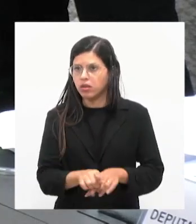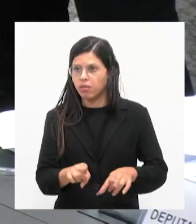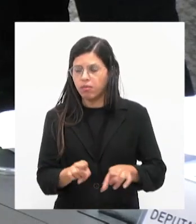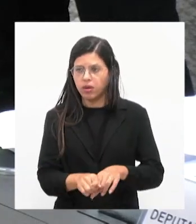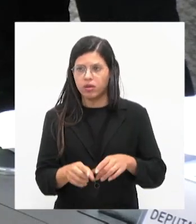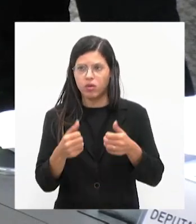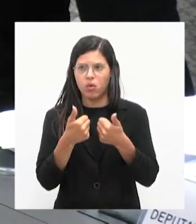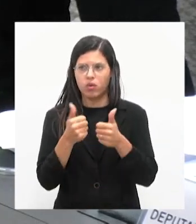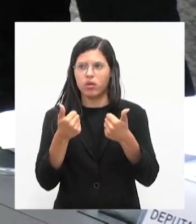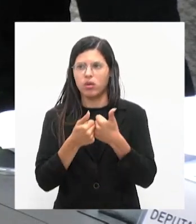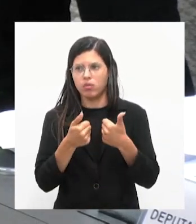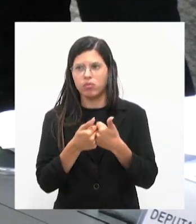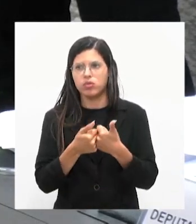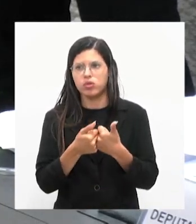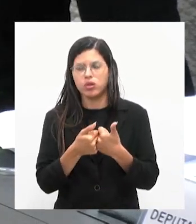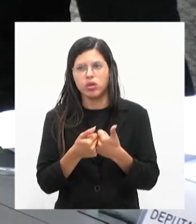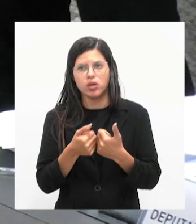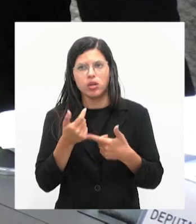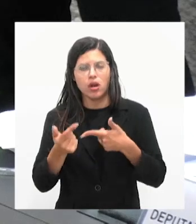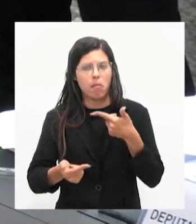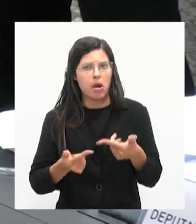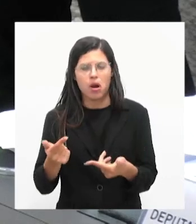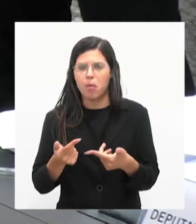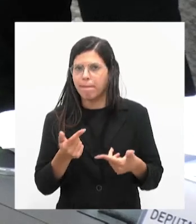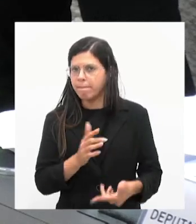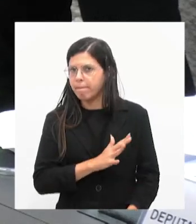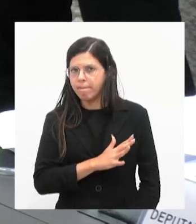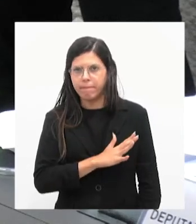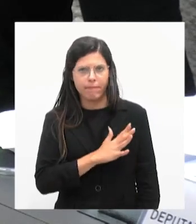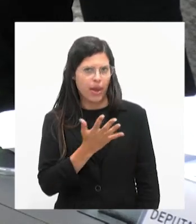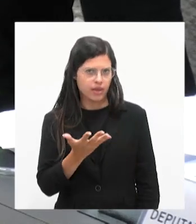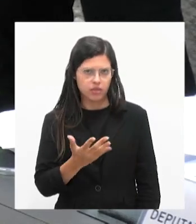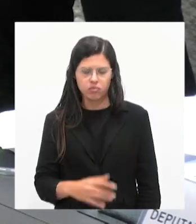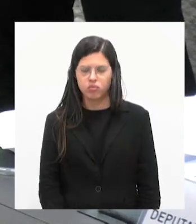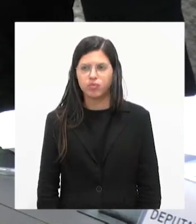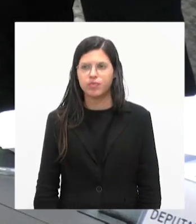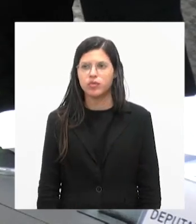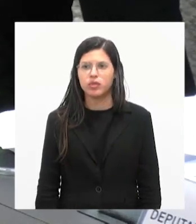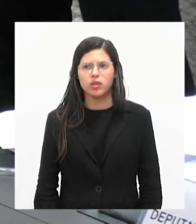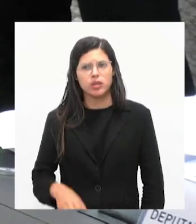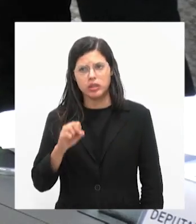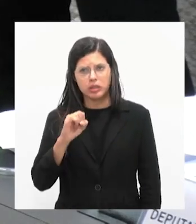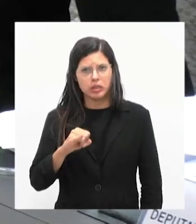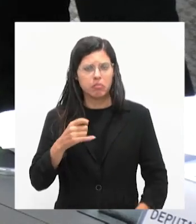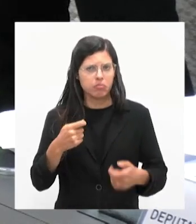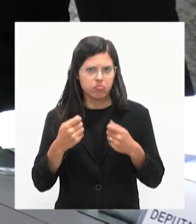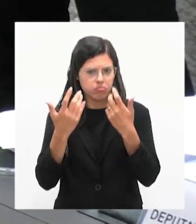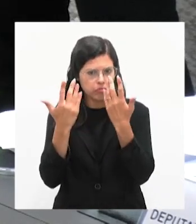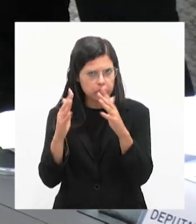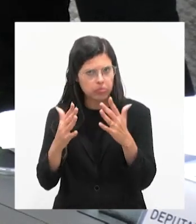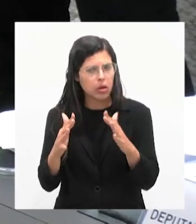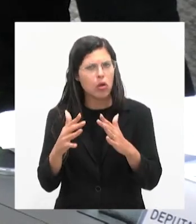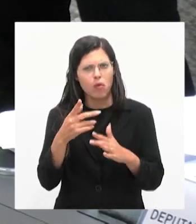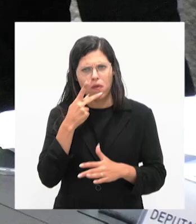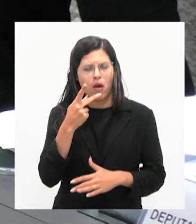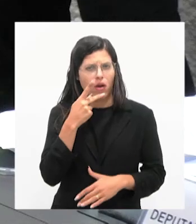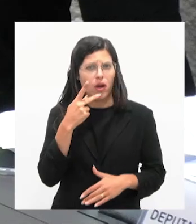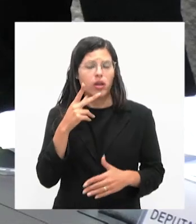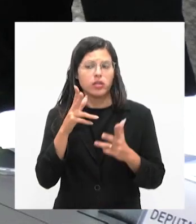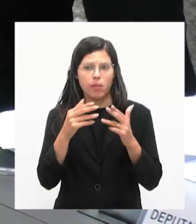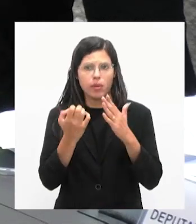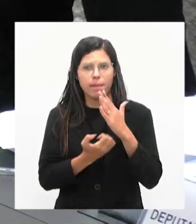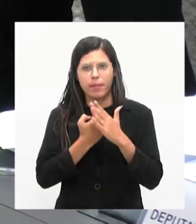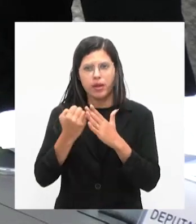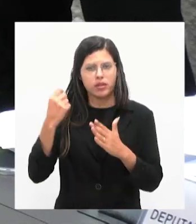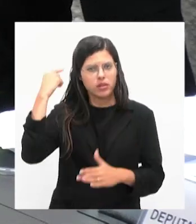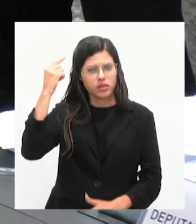que infelizmente prestam um péssimo serviço. Aquilo que eu falei aqui. Quando tem que elogiar, vou elogiar. Que é a questão da Santo Antônio. Não conheço o dono, não sei